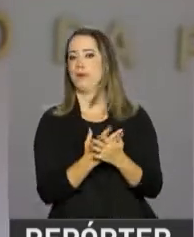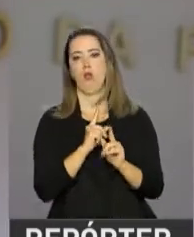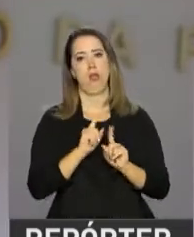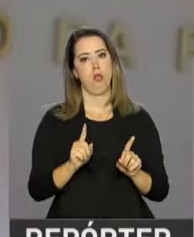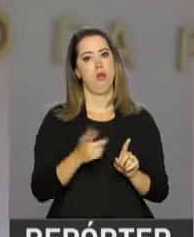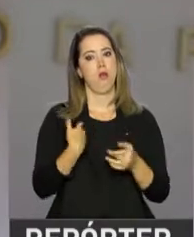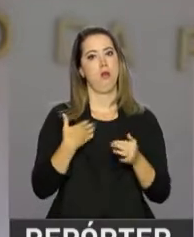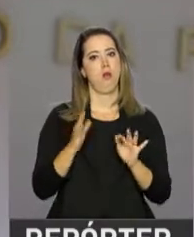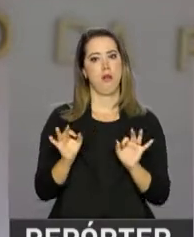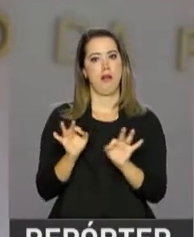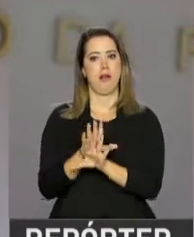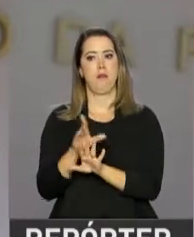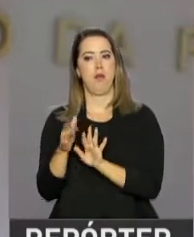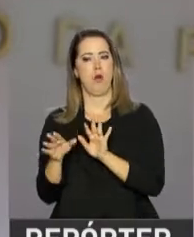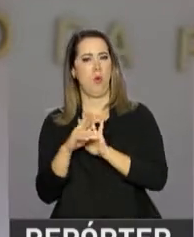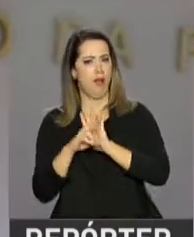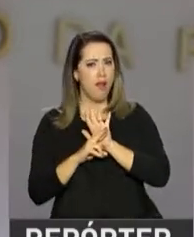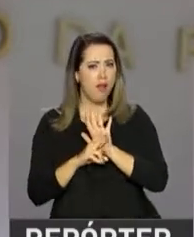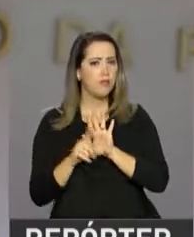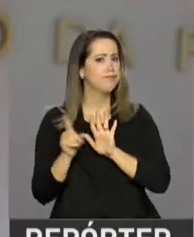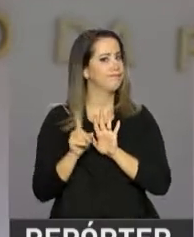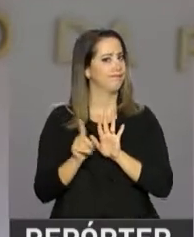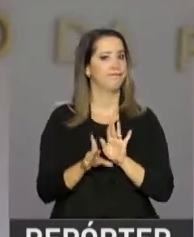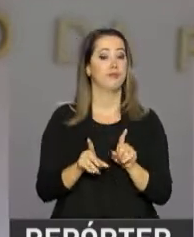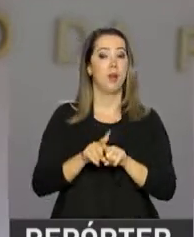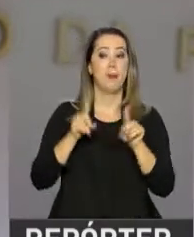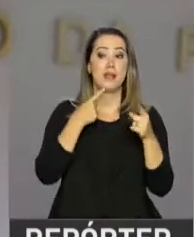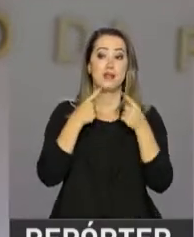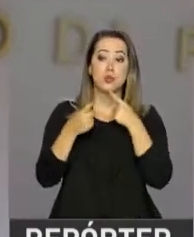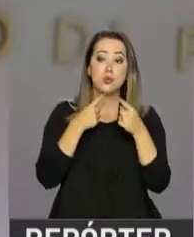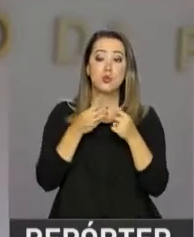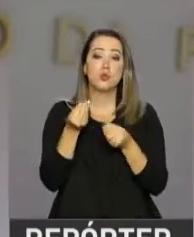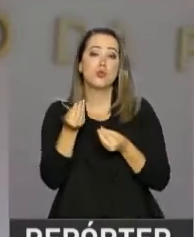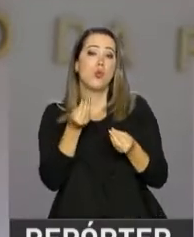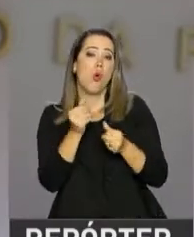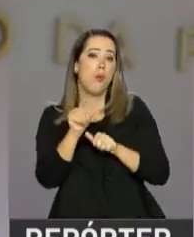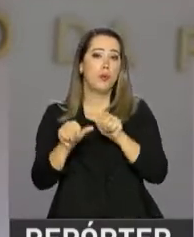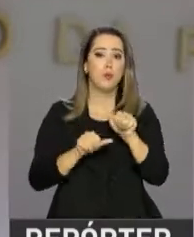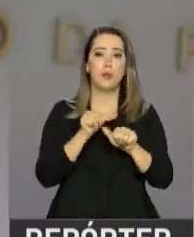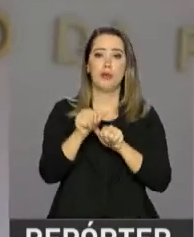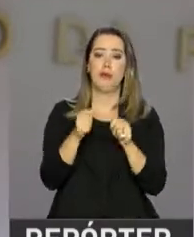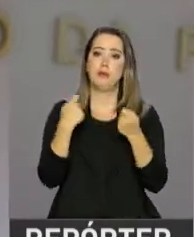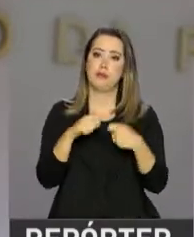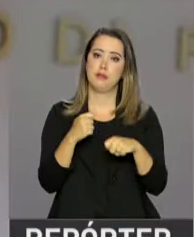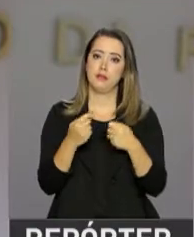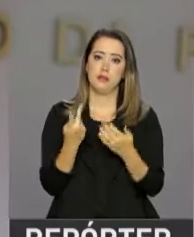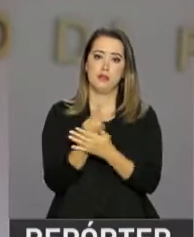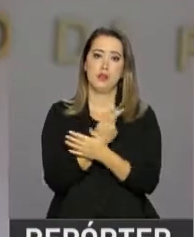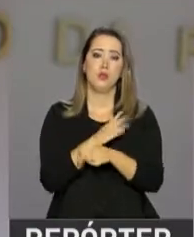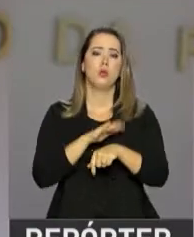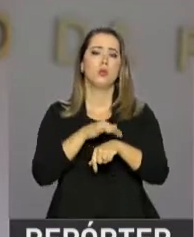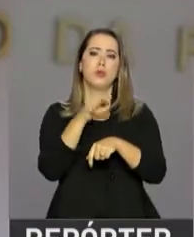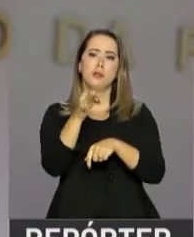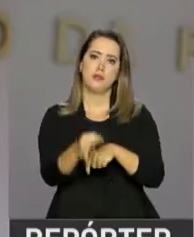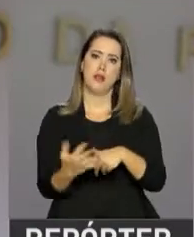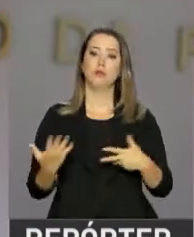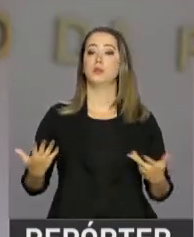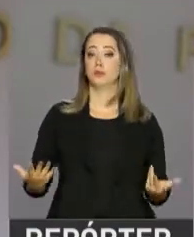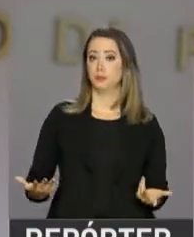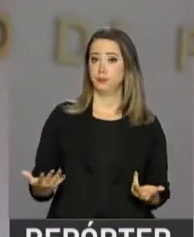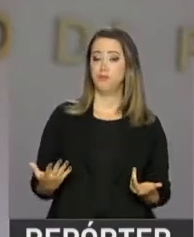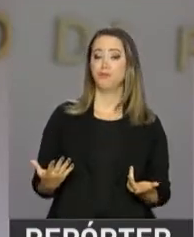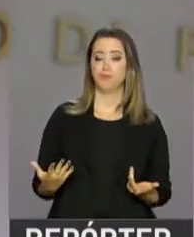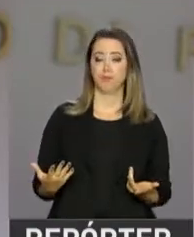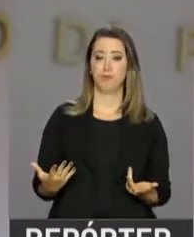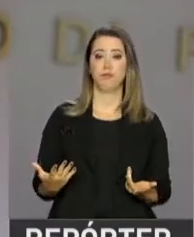e simples dessa regra de ouro, mas que a discussão sobre mudanças nessa norma deve ser feita no momento adequado.